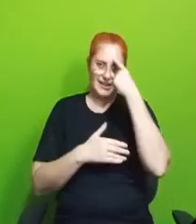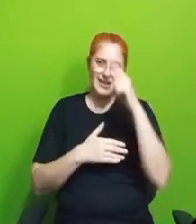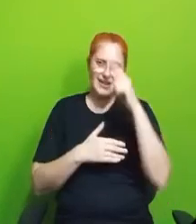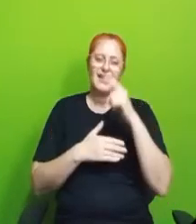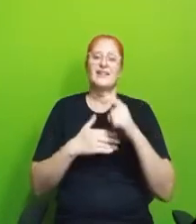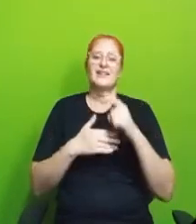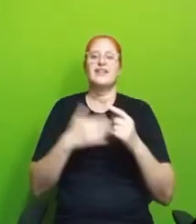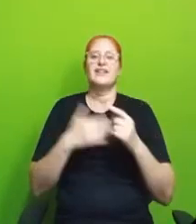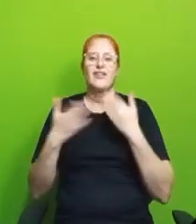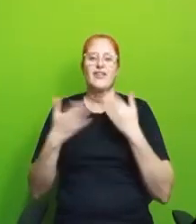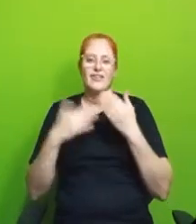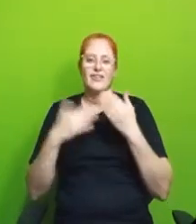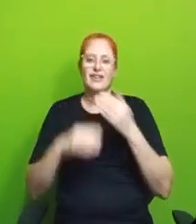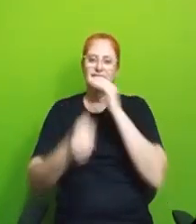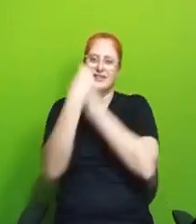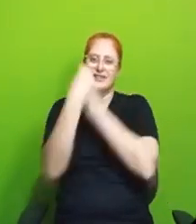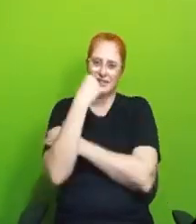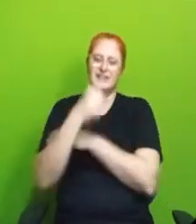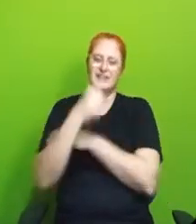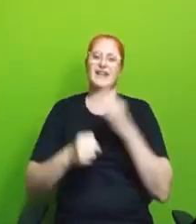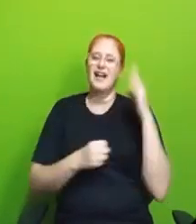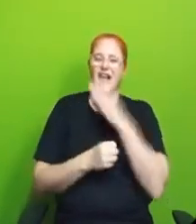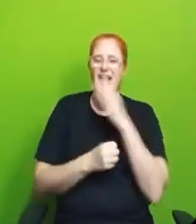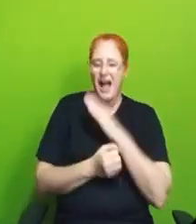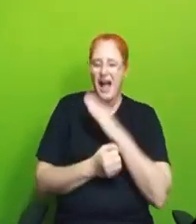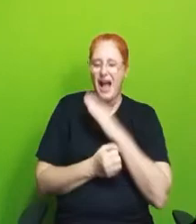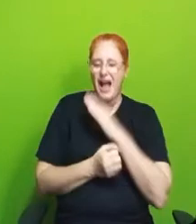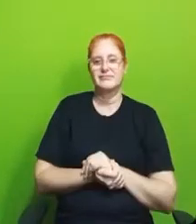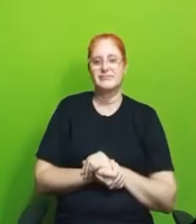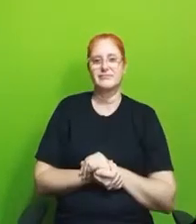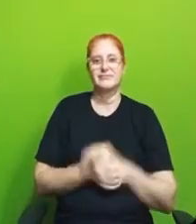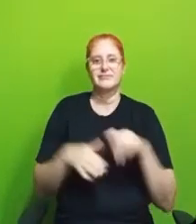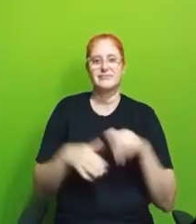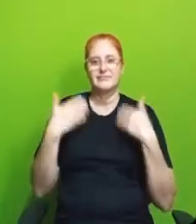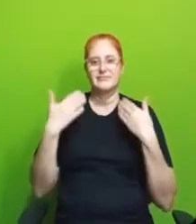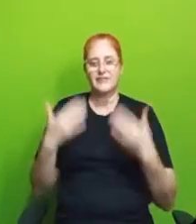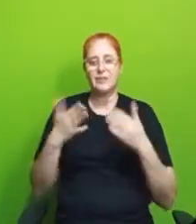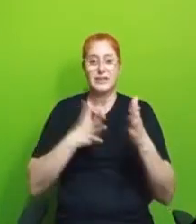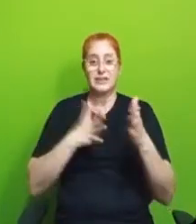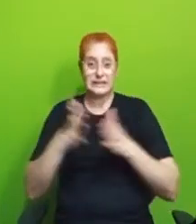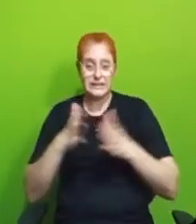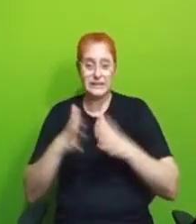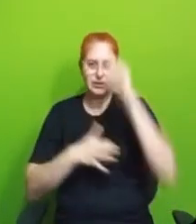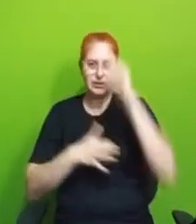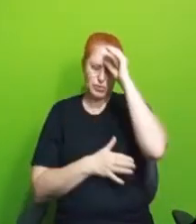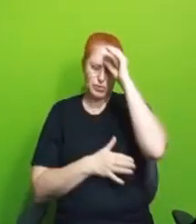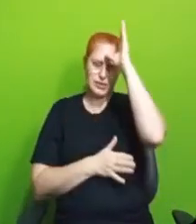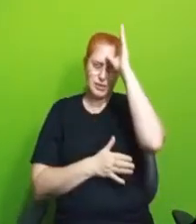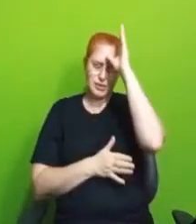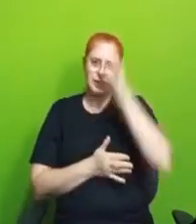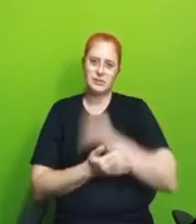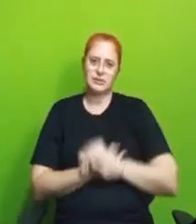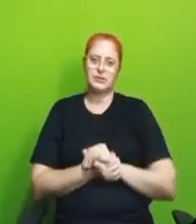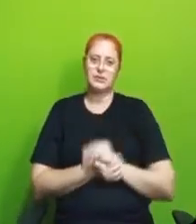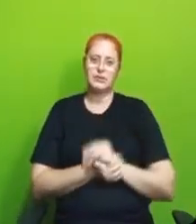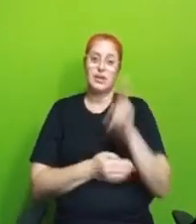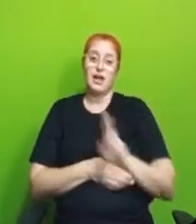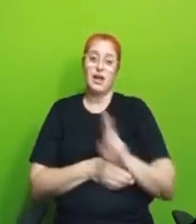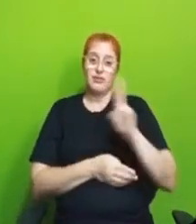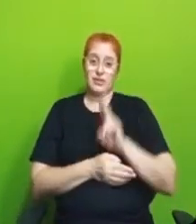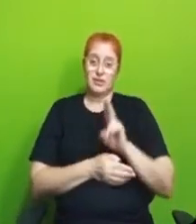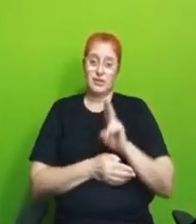sempre conversas rápidas, assim, também. Uma forma de deixar mais acessível o conhecimento produzido na universidade e fazer